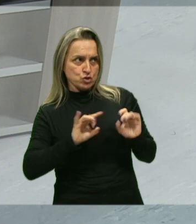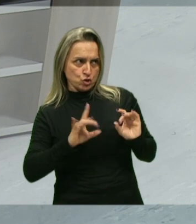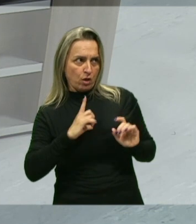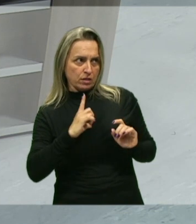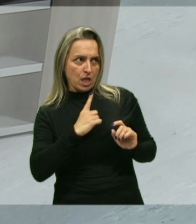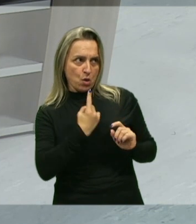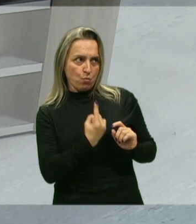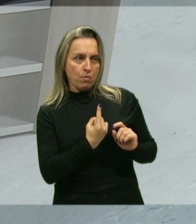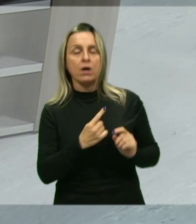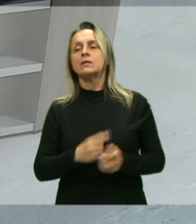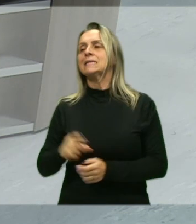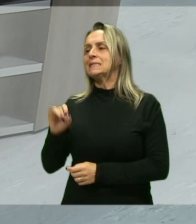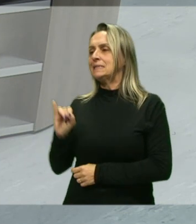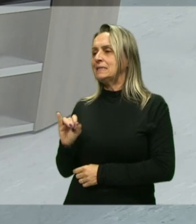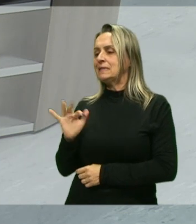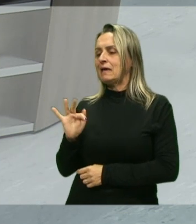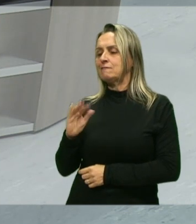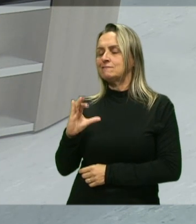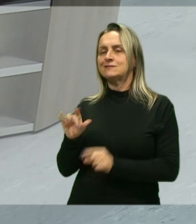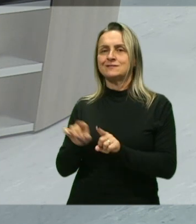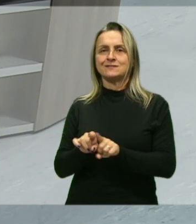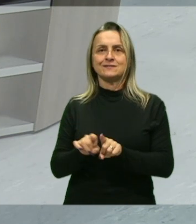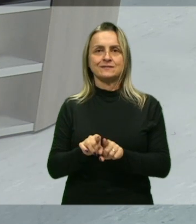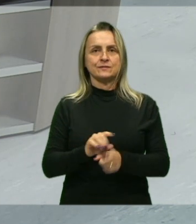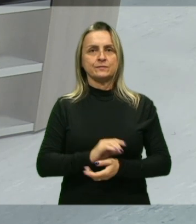o IFC também. Tem o IFC. Uhum.